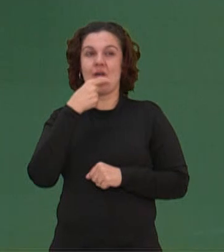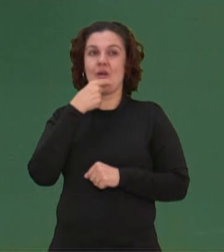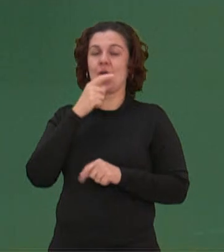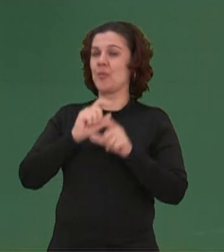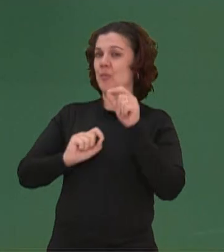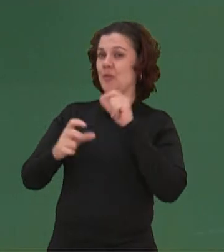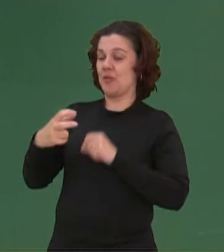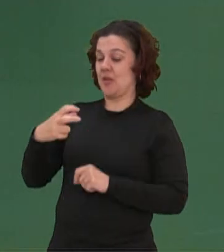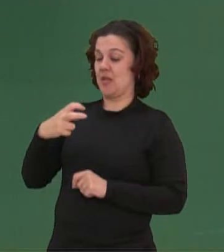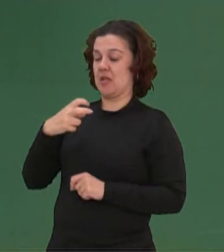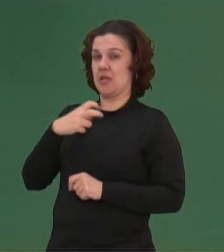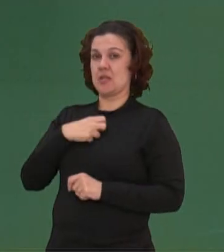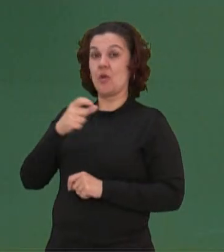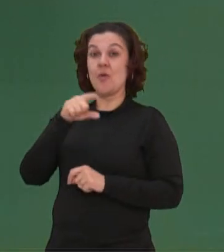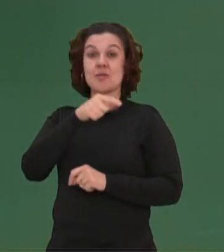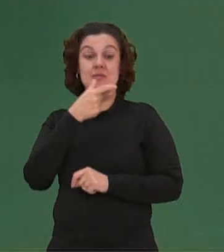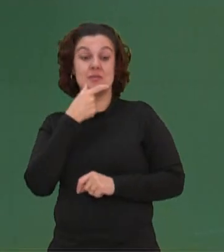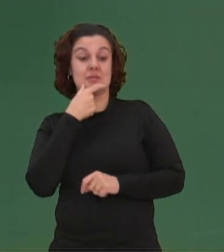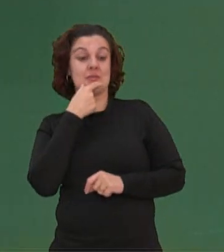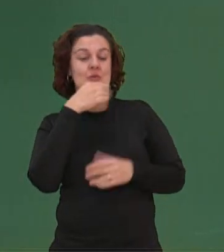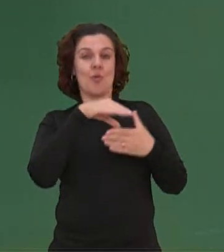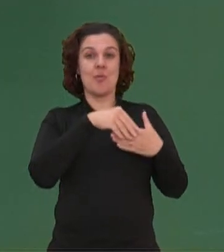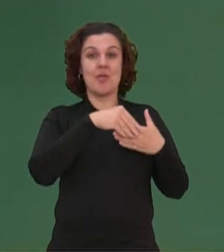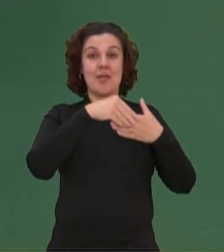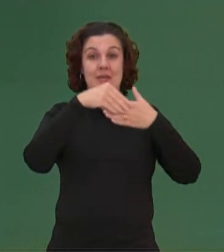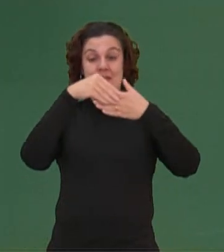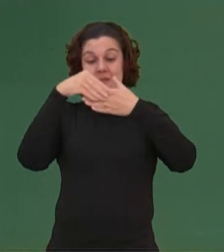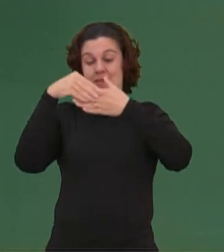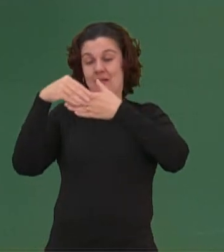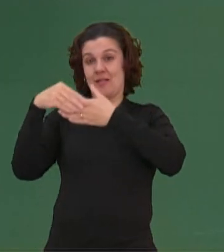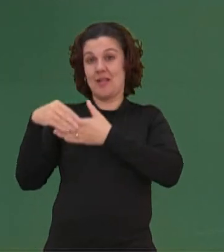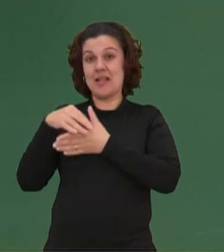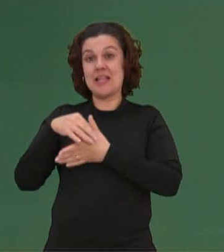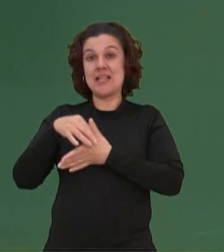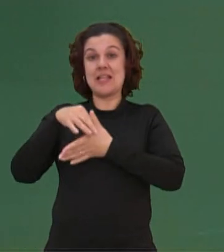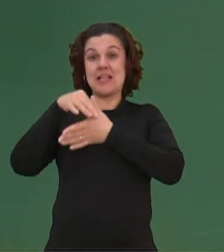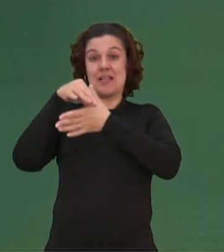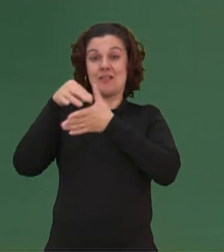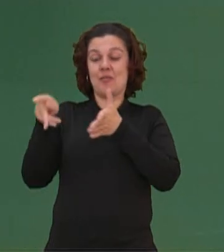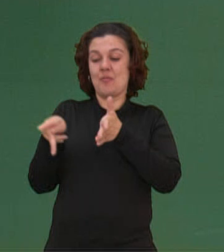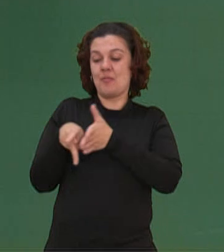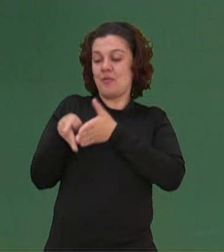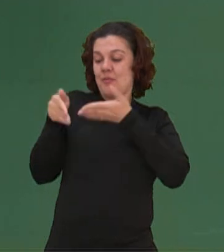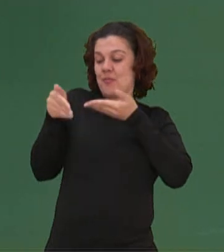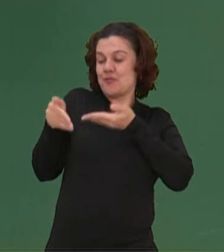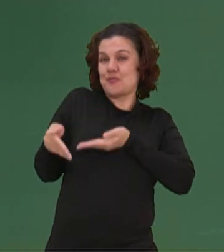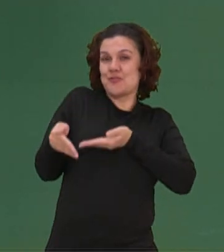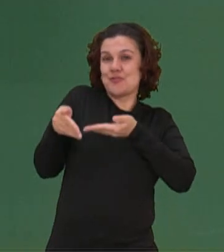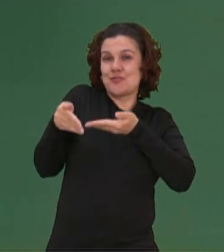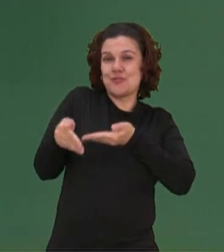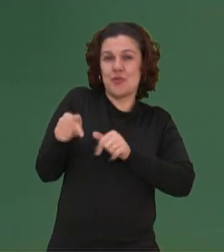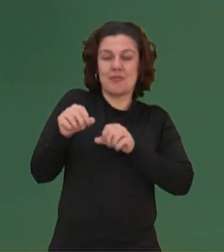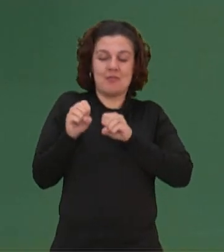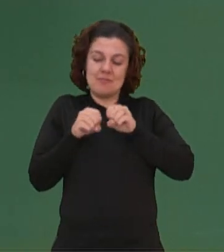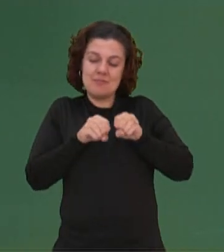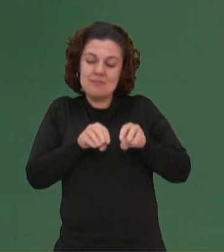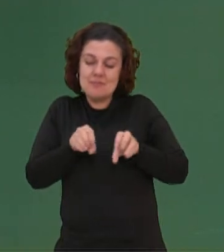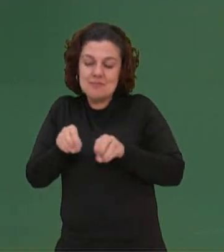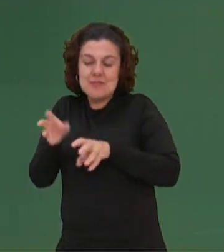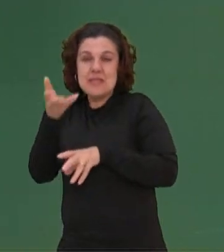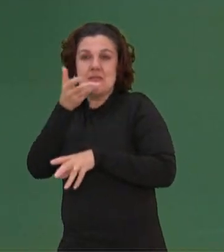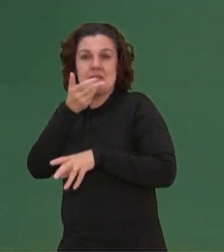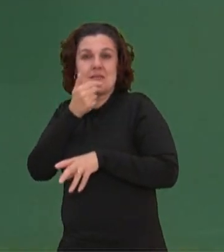Vargas, esse líder, esse guia da população, o guia dos jovens, aquele que está ensinando as